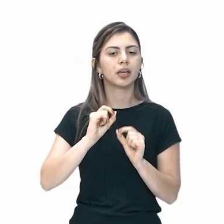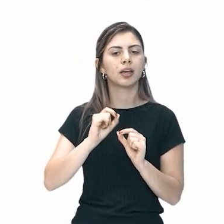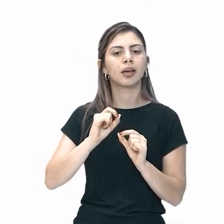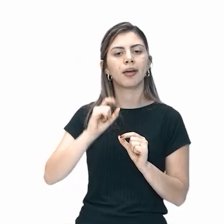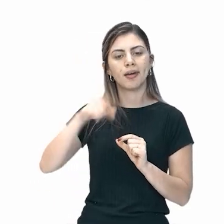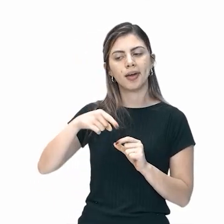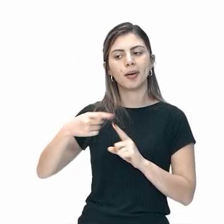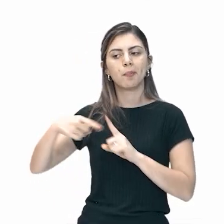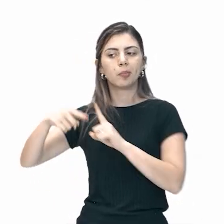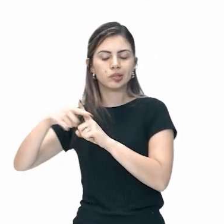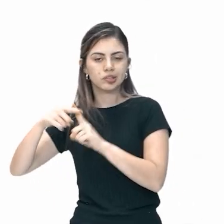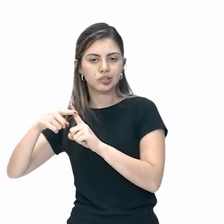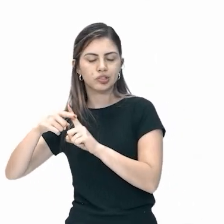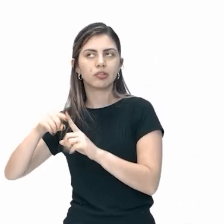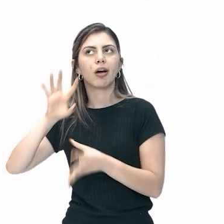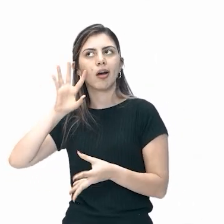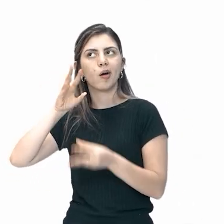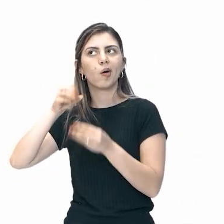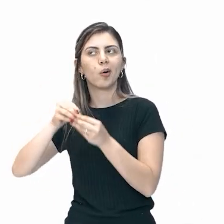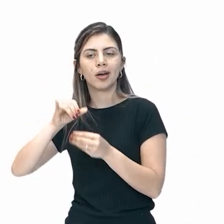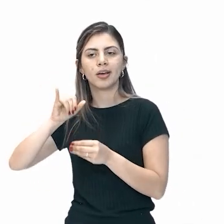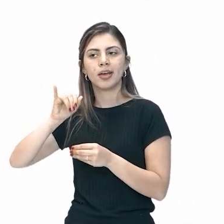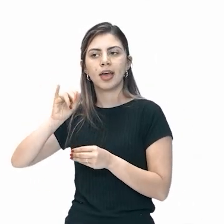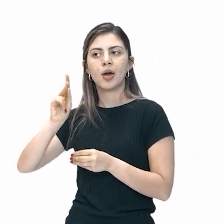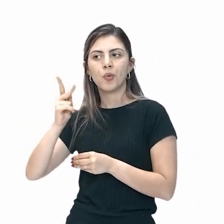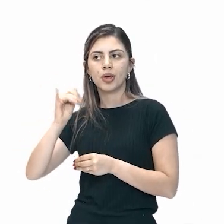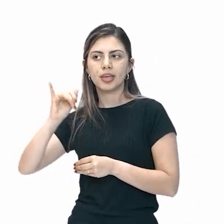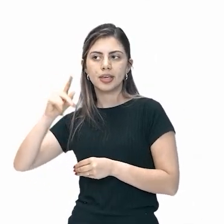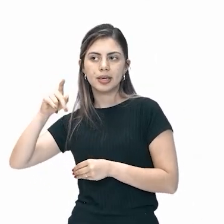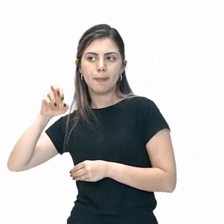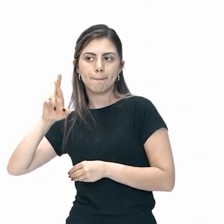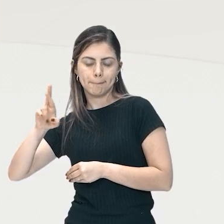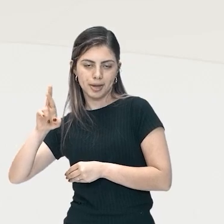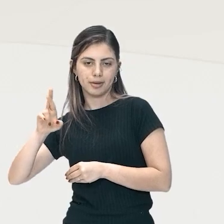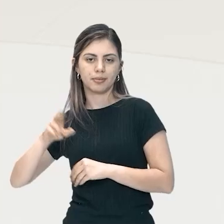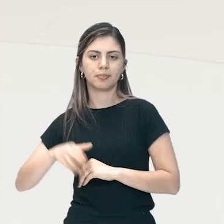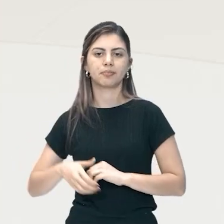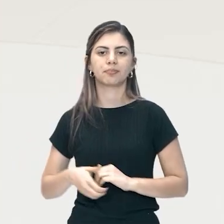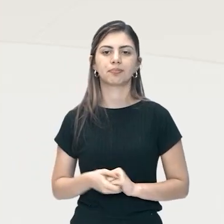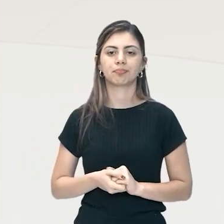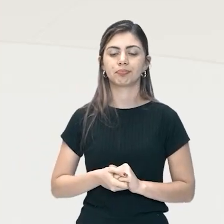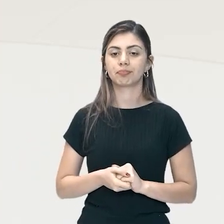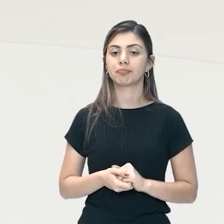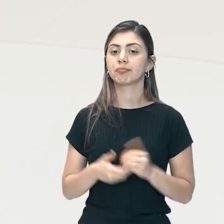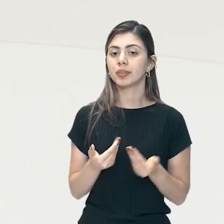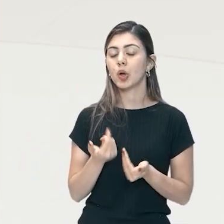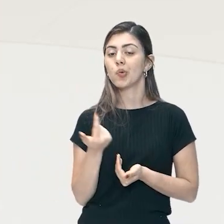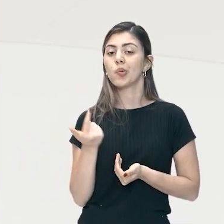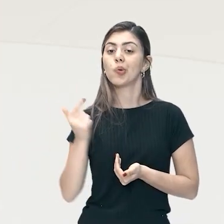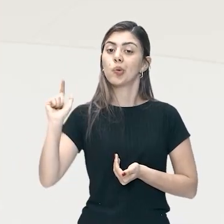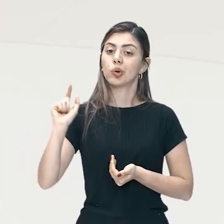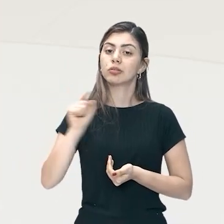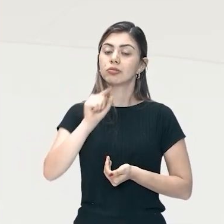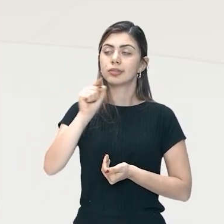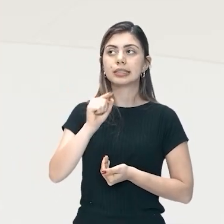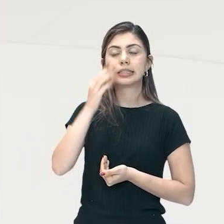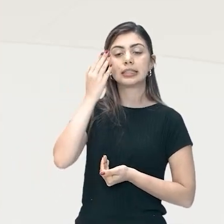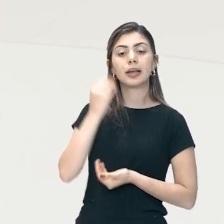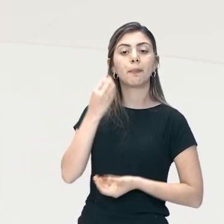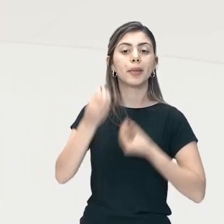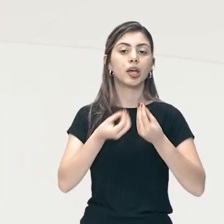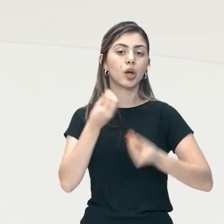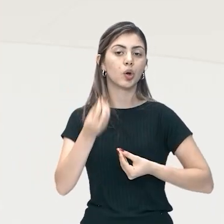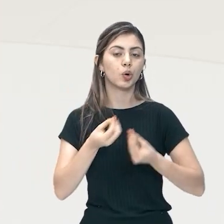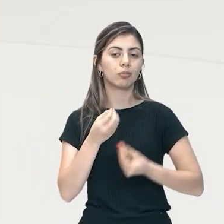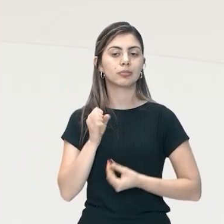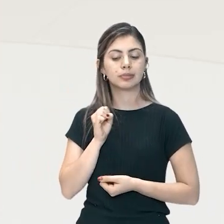que é positivo, então tu tem hipermetropia. Um outro jeito também de tu aí identificar é,